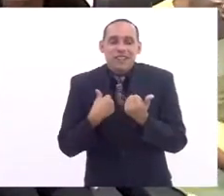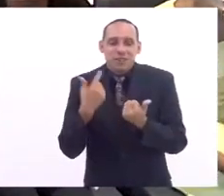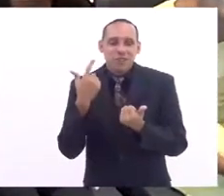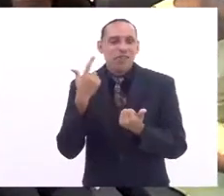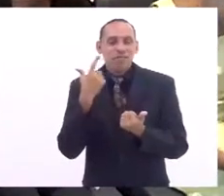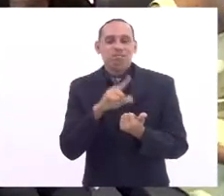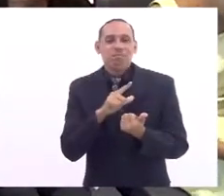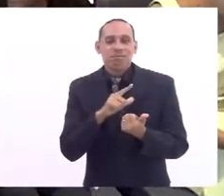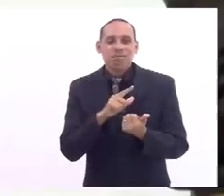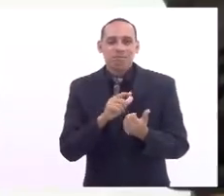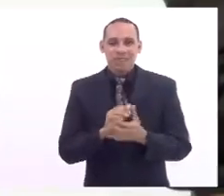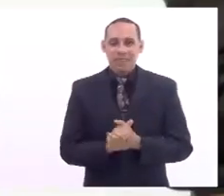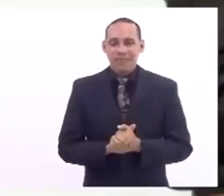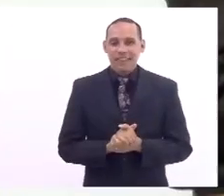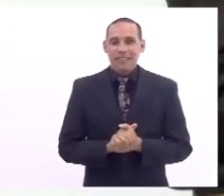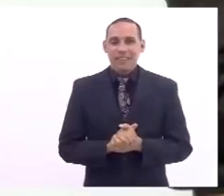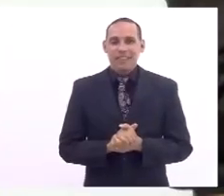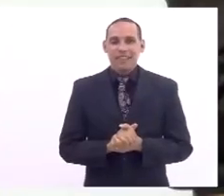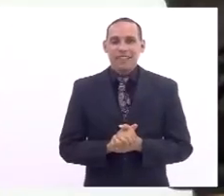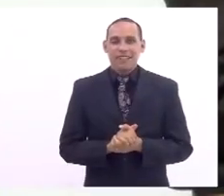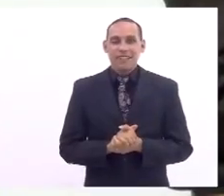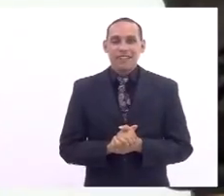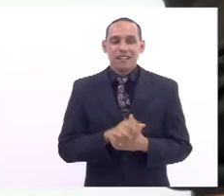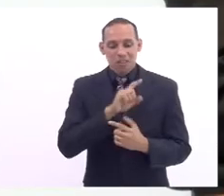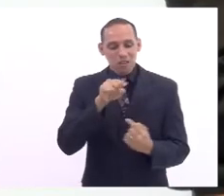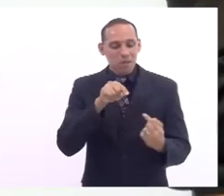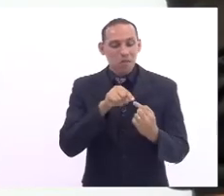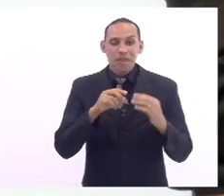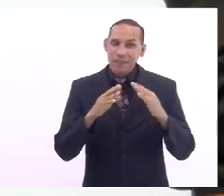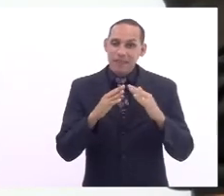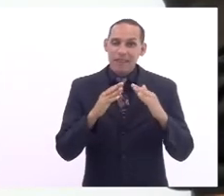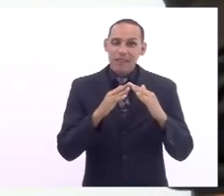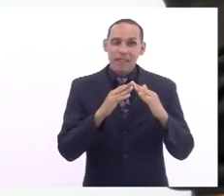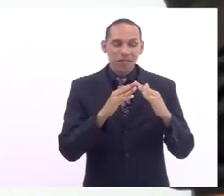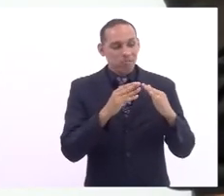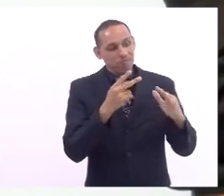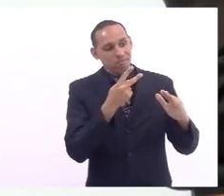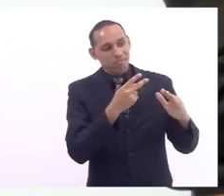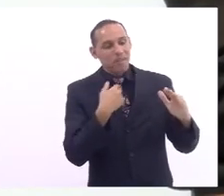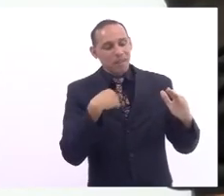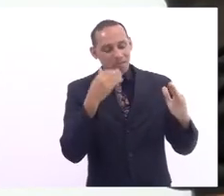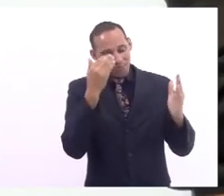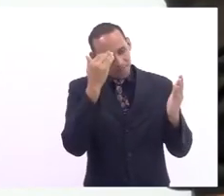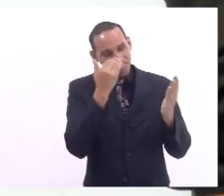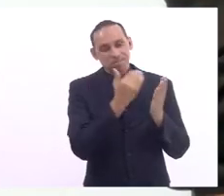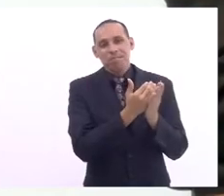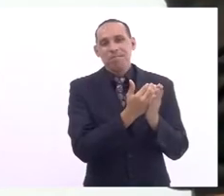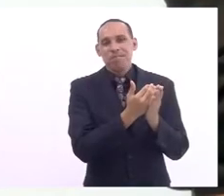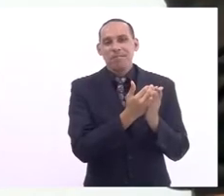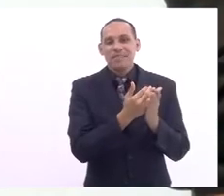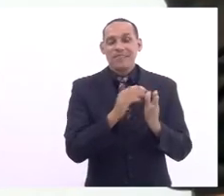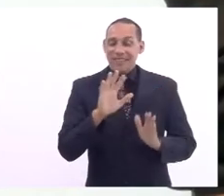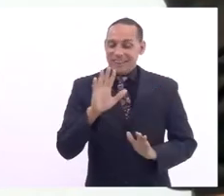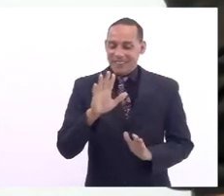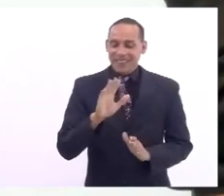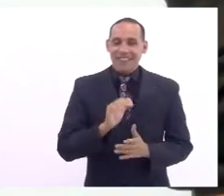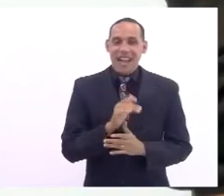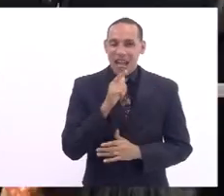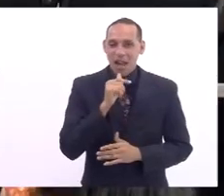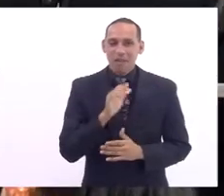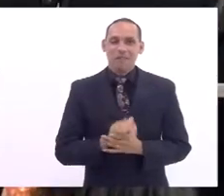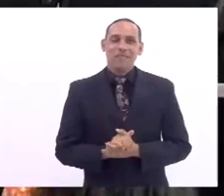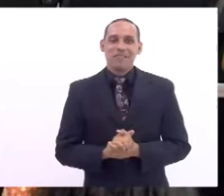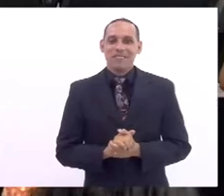cumprir a missão da casa tá bom deixa eu ver um pouquinho da água que agora tá